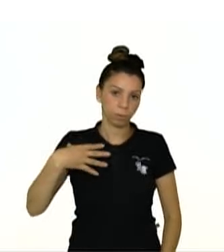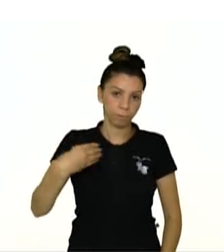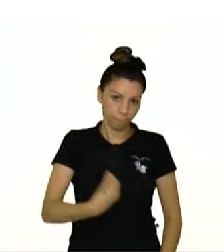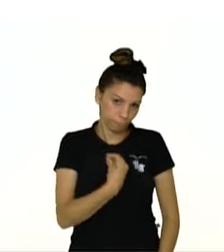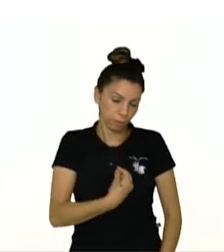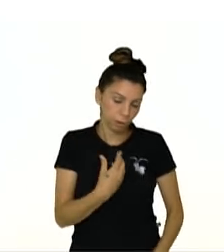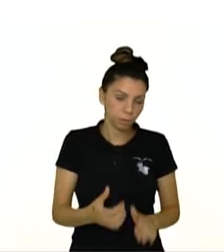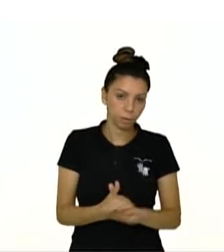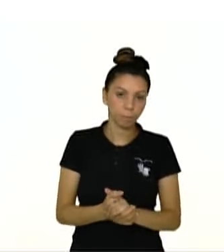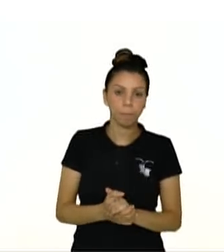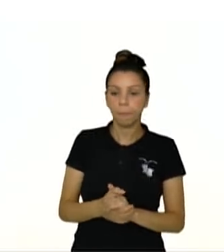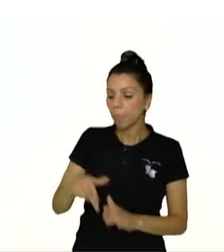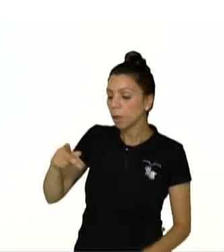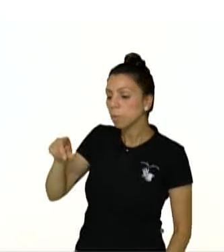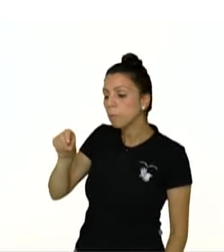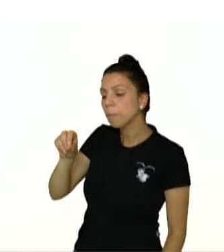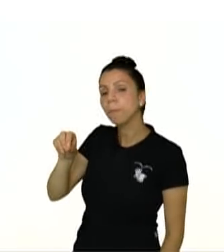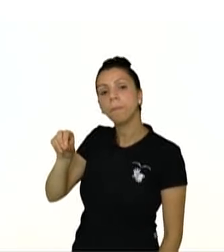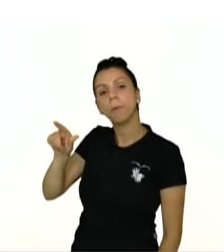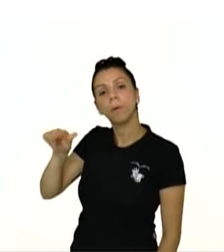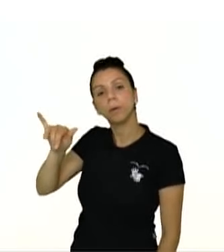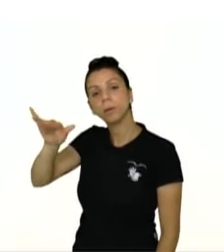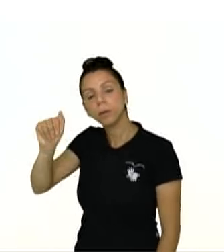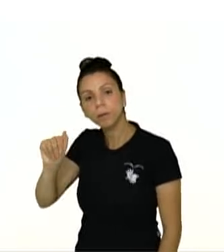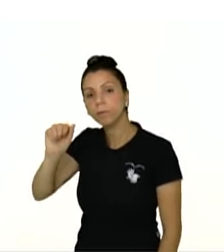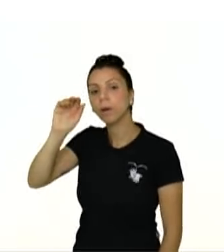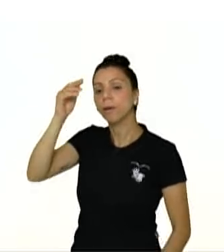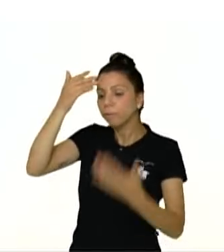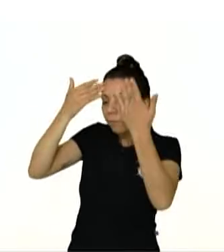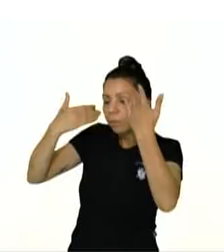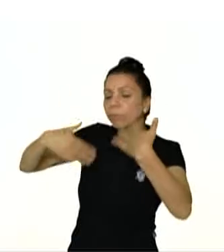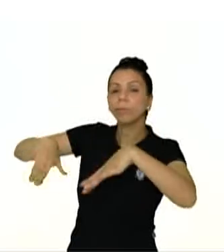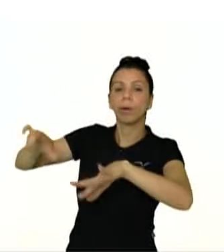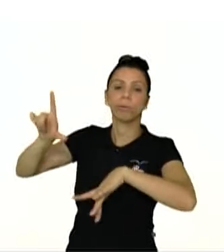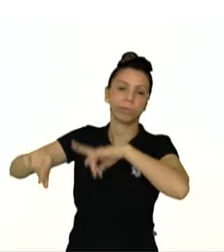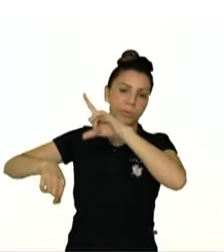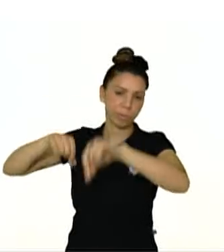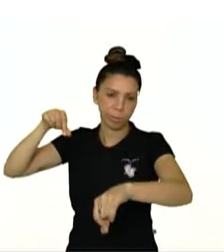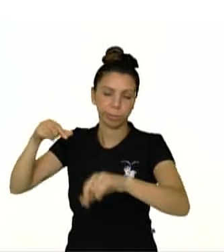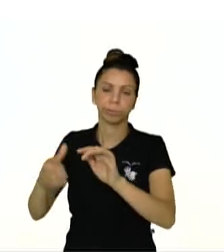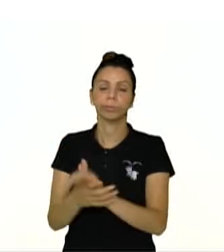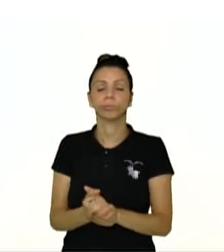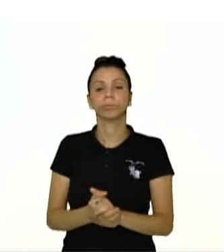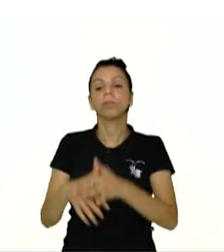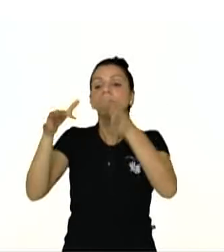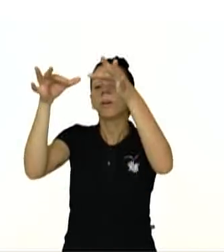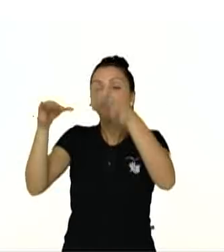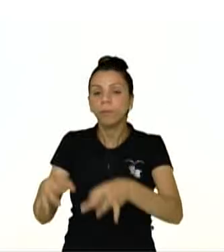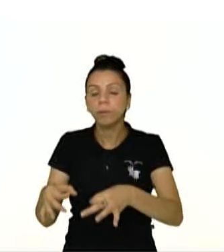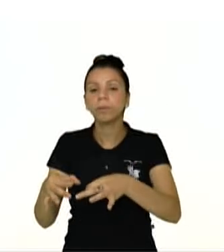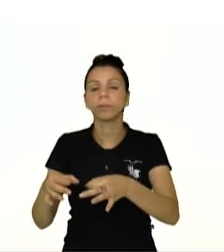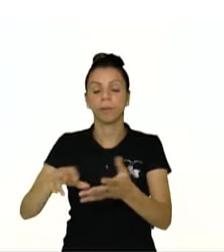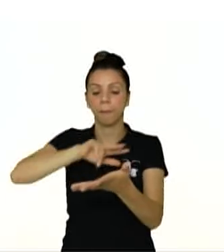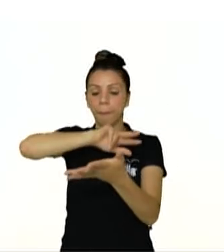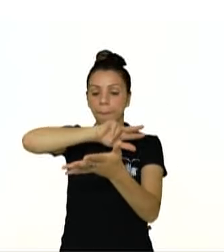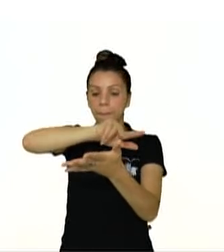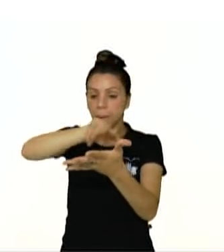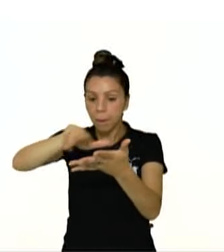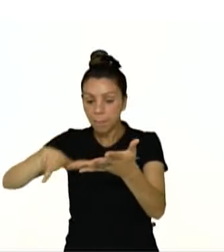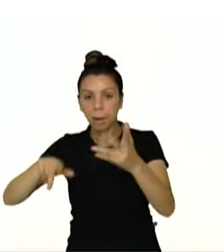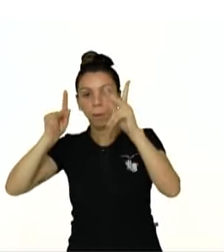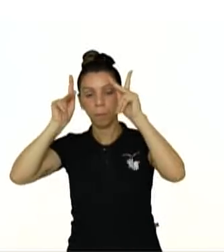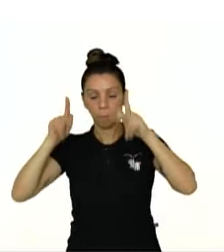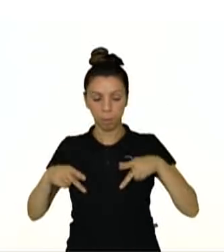e naturais, o que nós geralmente chamamos de pressupostos científicos, afirmando que existiam várias raças